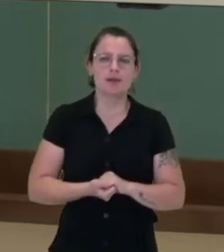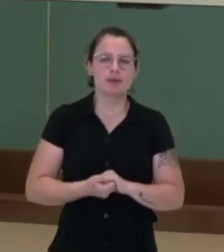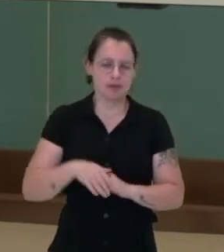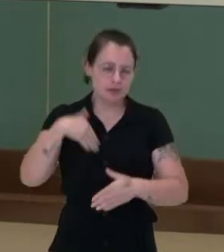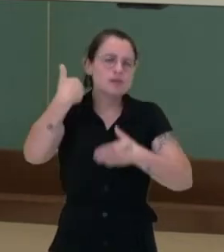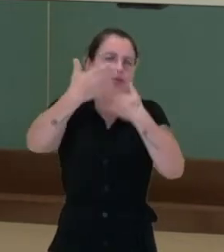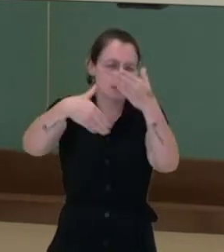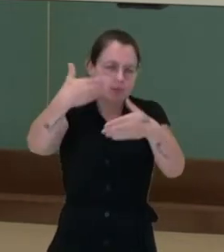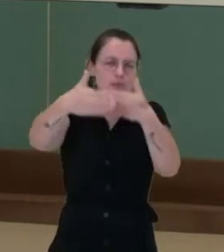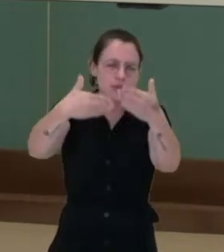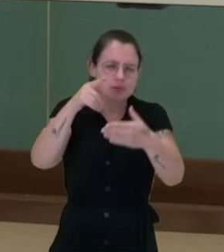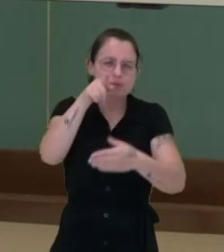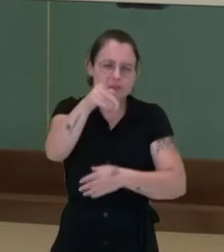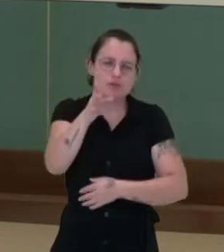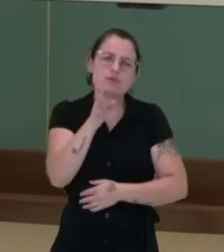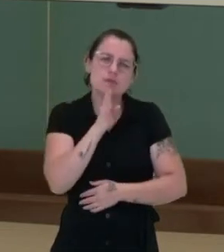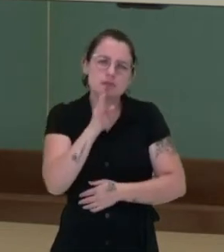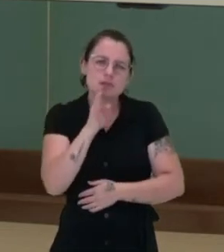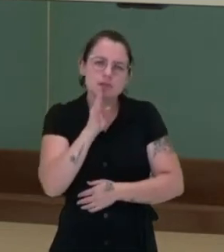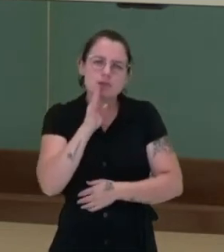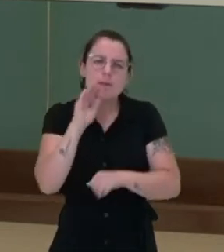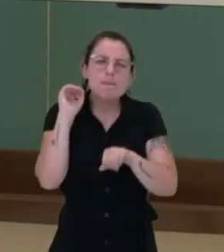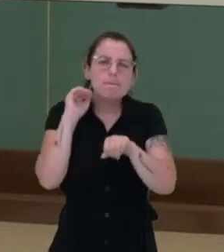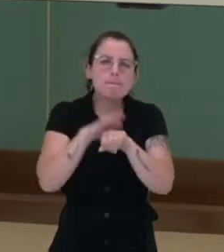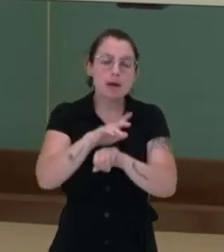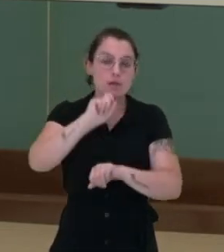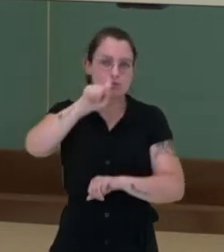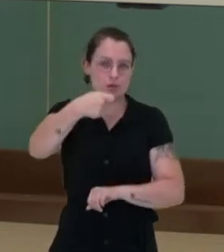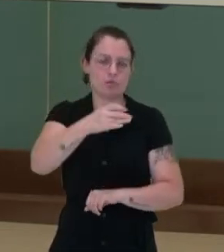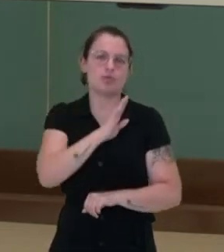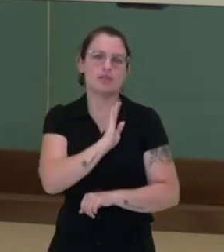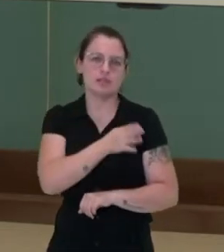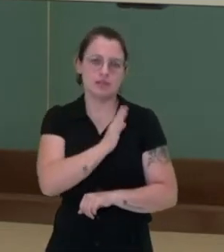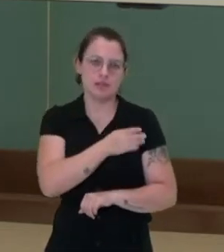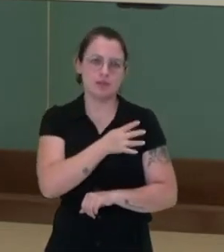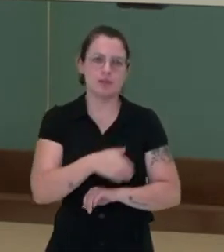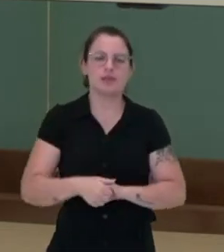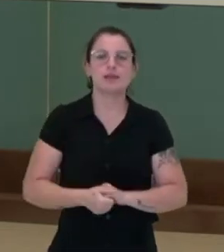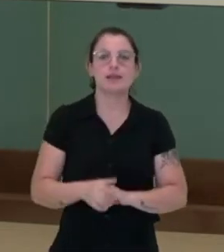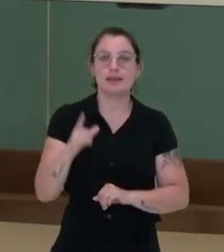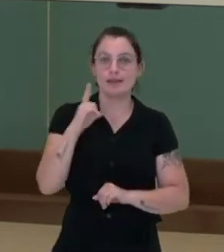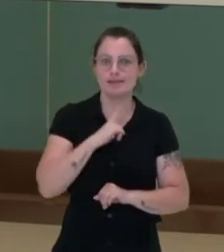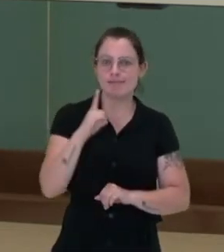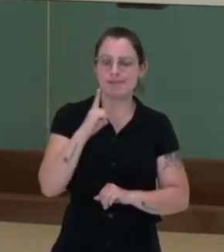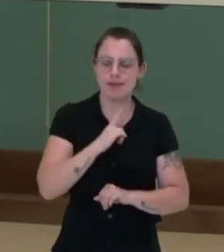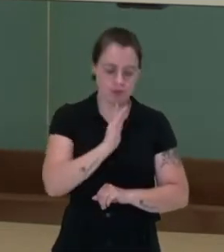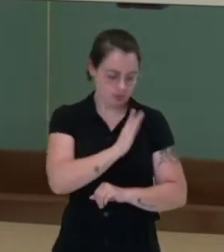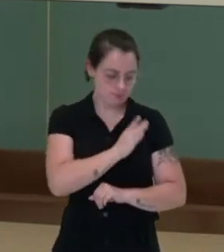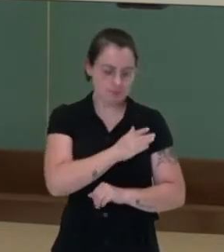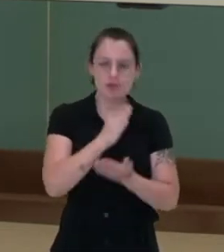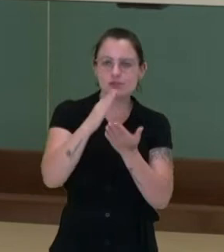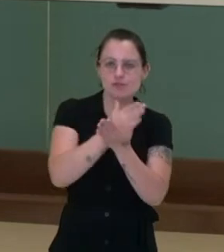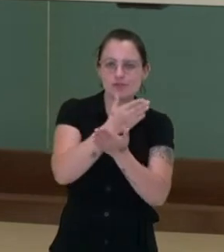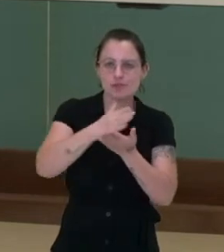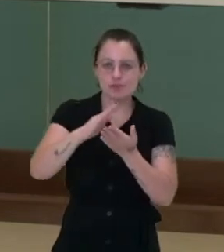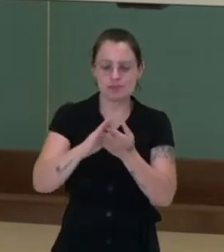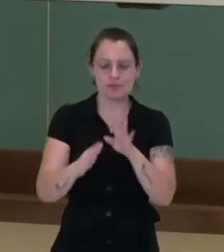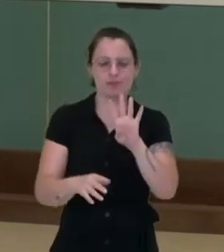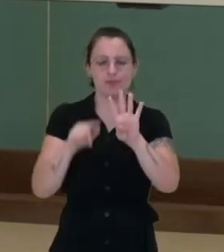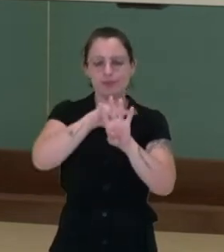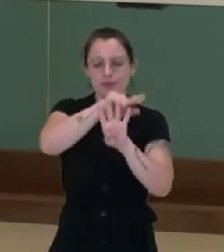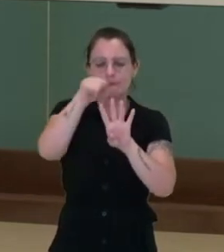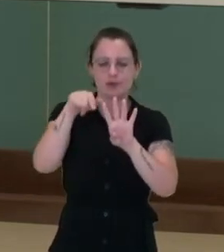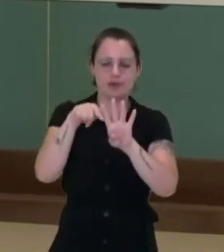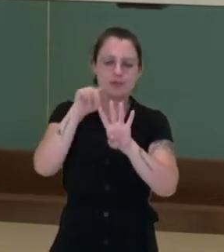longo desse ano, você vai estudar um pouquinho mais sobre o coração, que ele é dividido em 4 câmaras, átrios